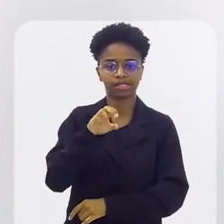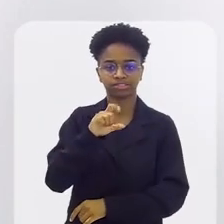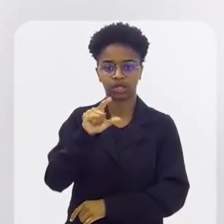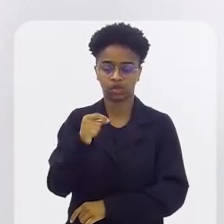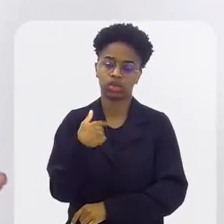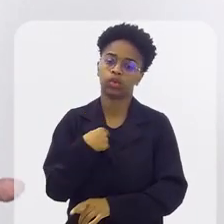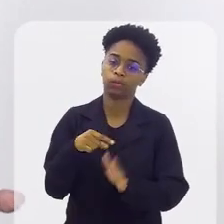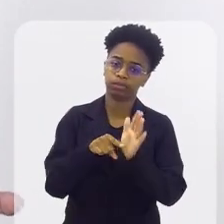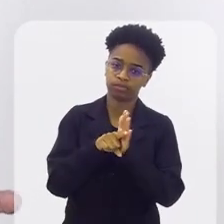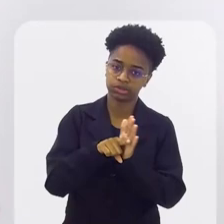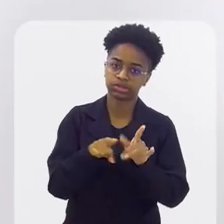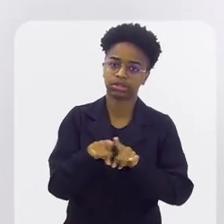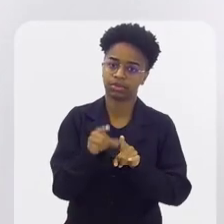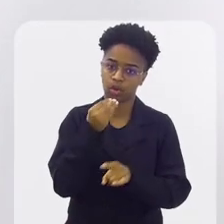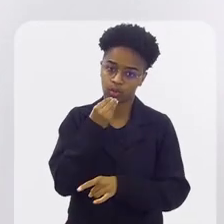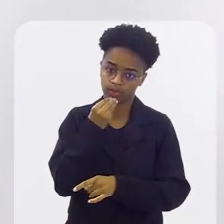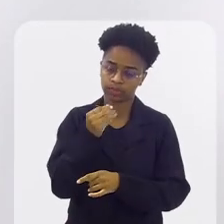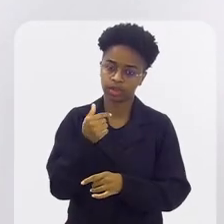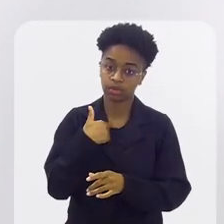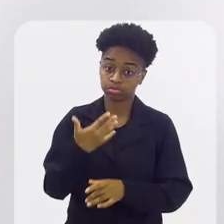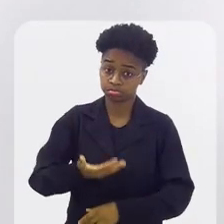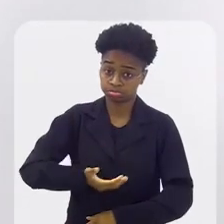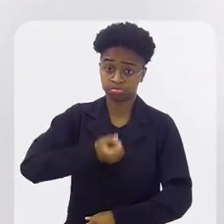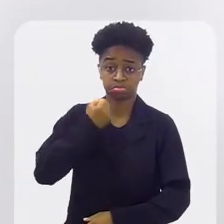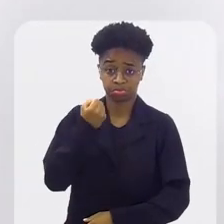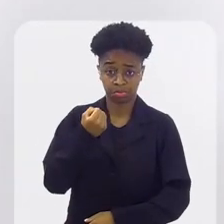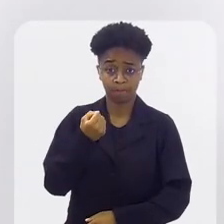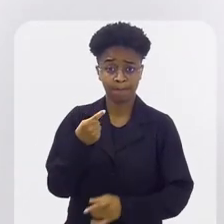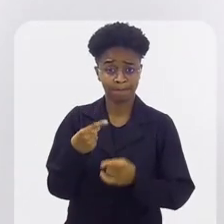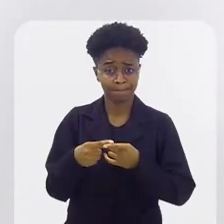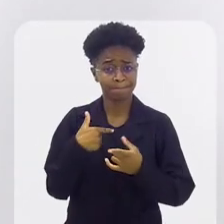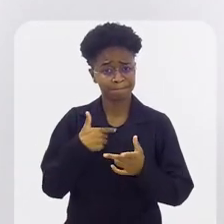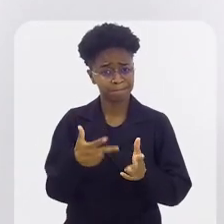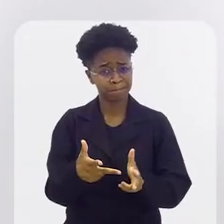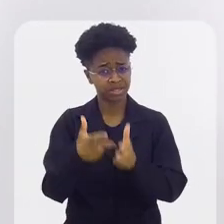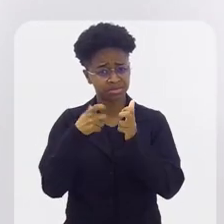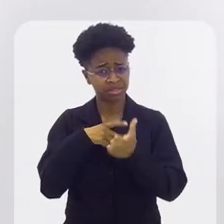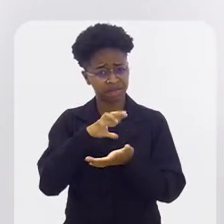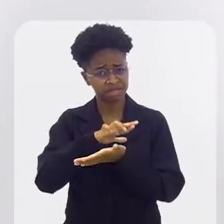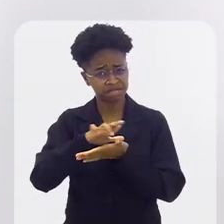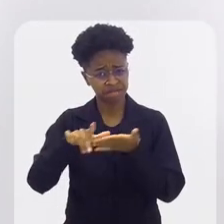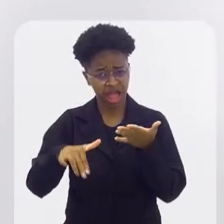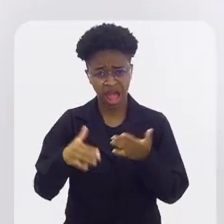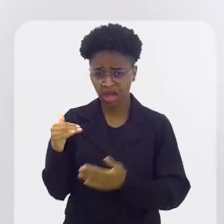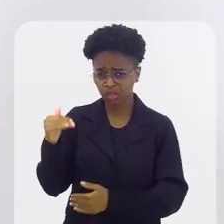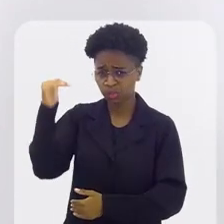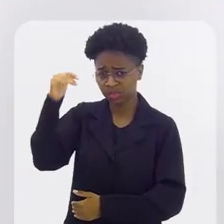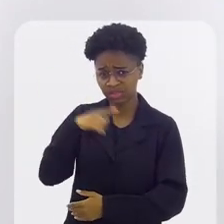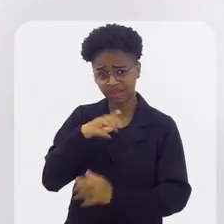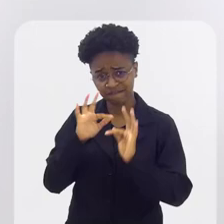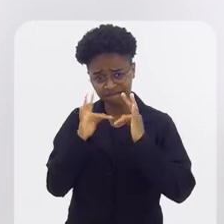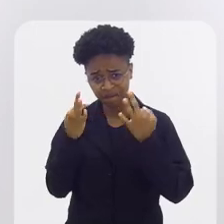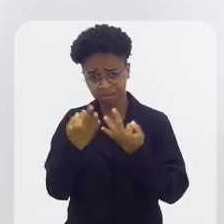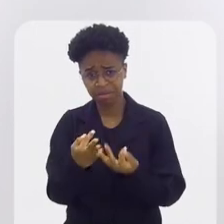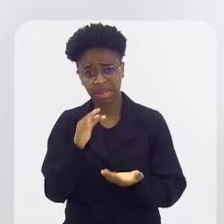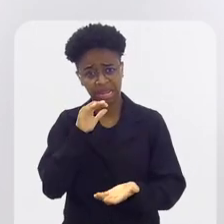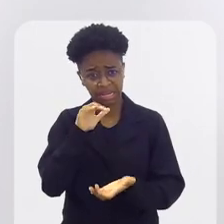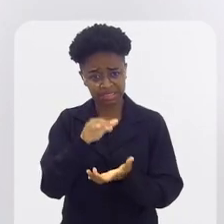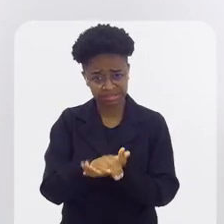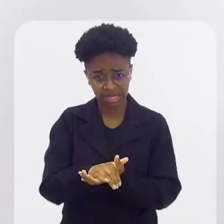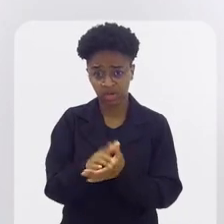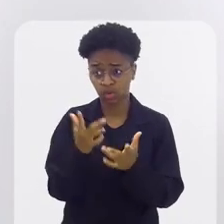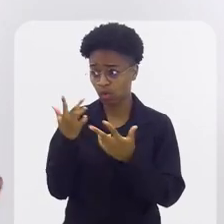e estou pesquisando, claro, né? Eu me surpreendi com o número de adultos, já pais